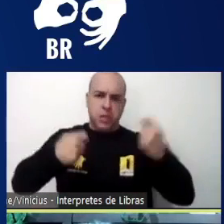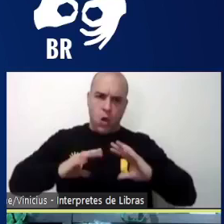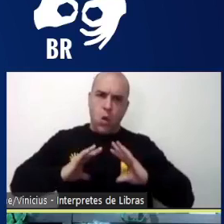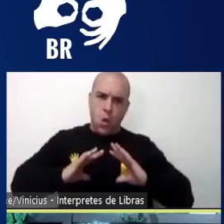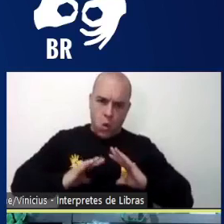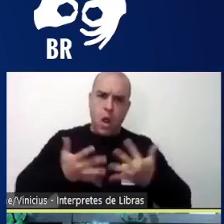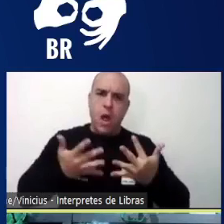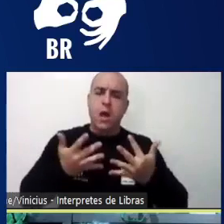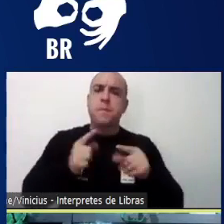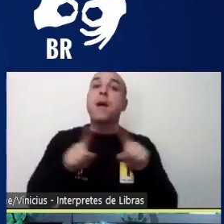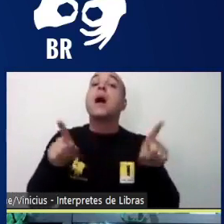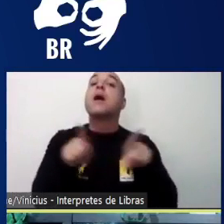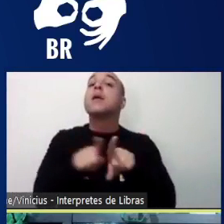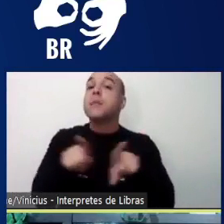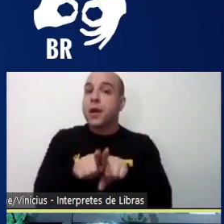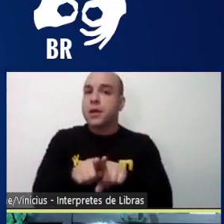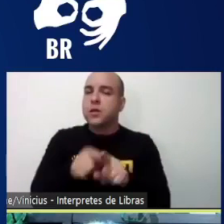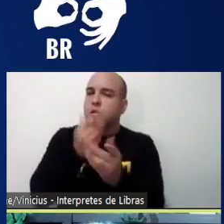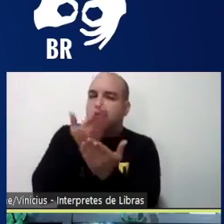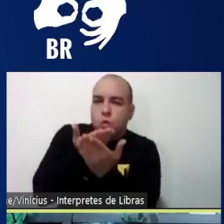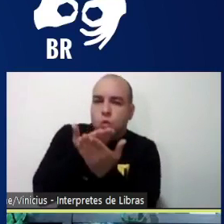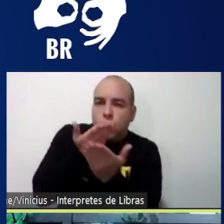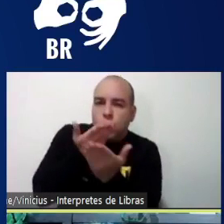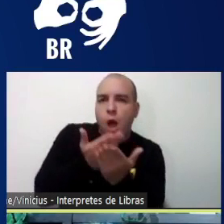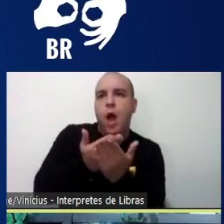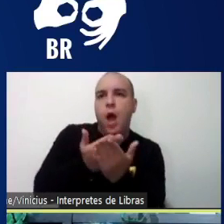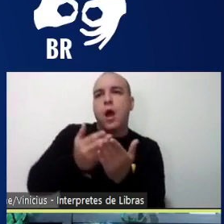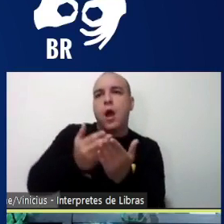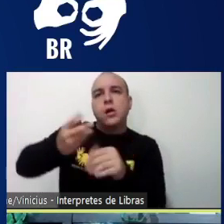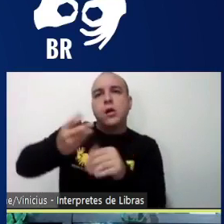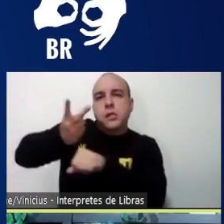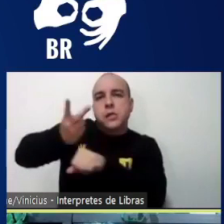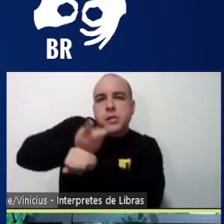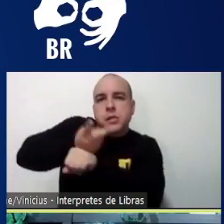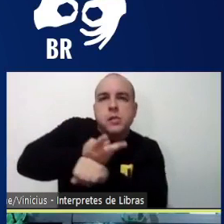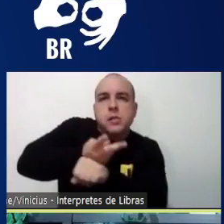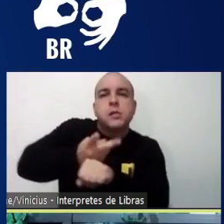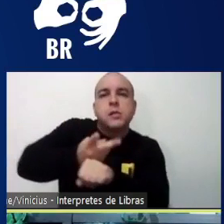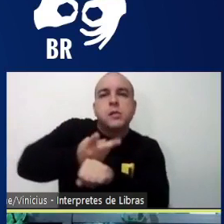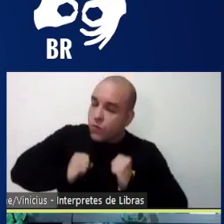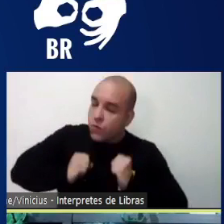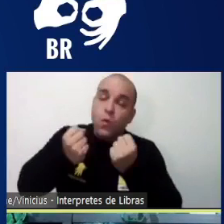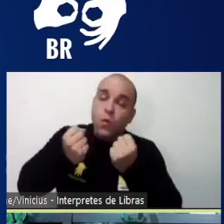envolvidos. Agora, quem nunca enfrentou uma problemática, não é verdade?